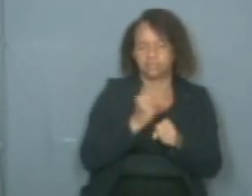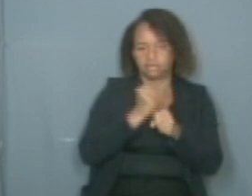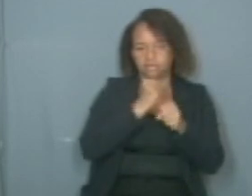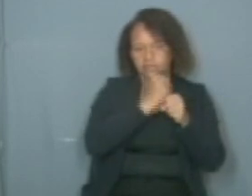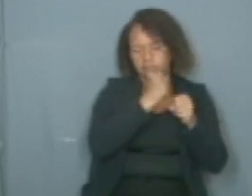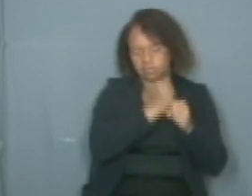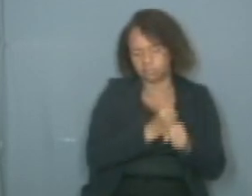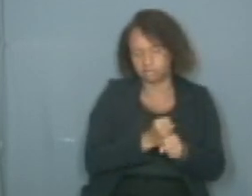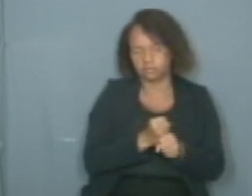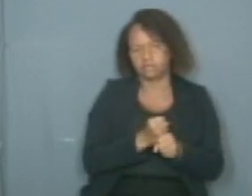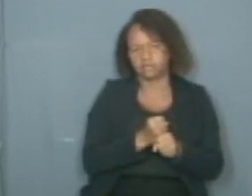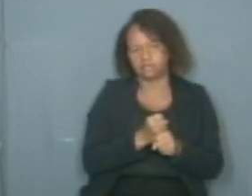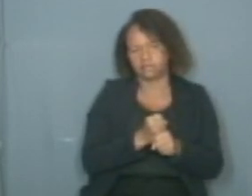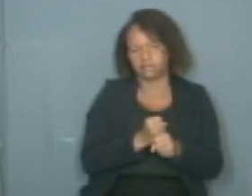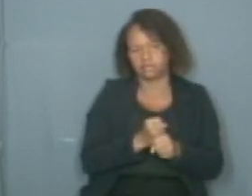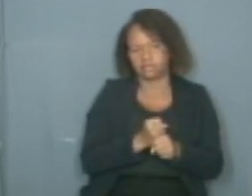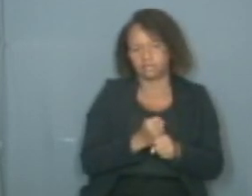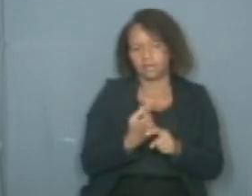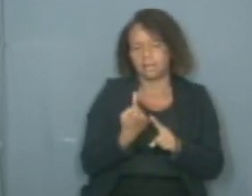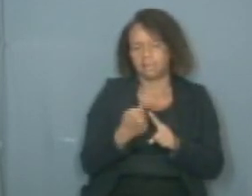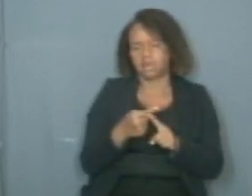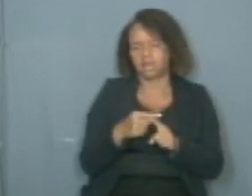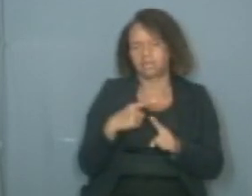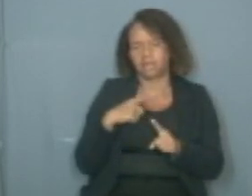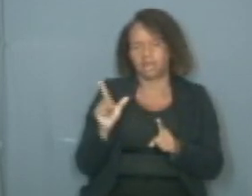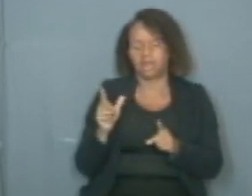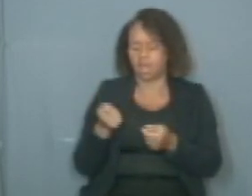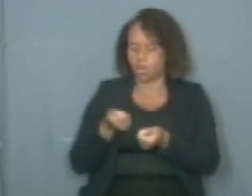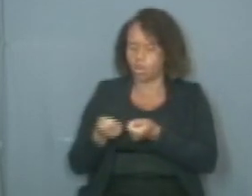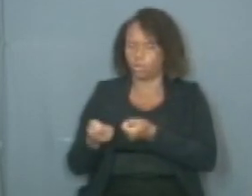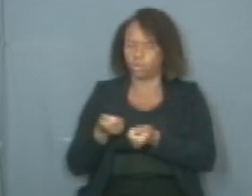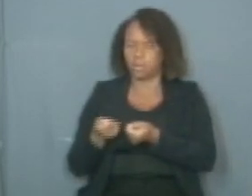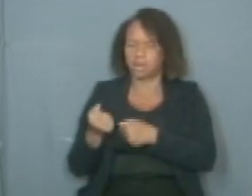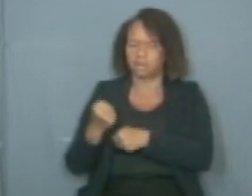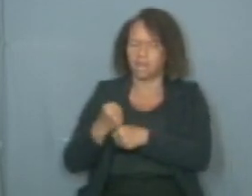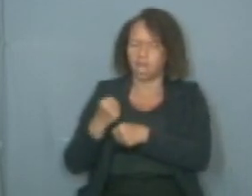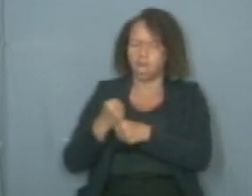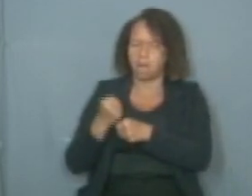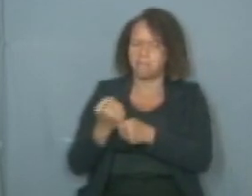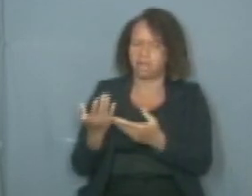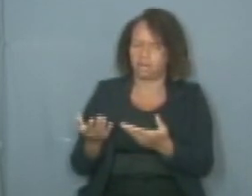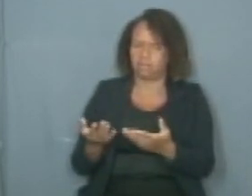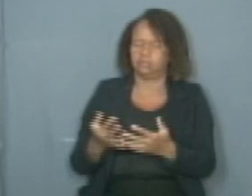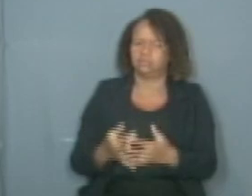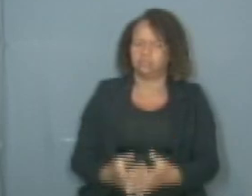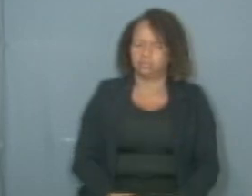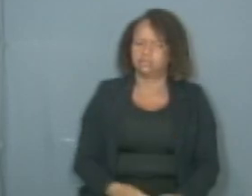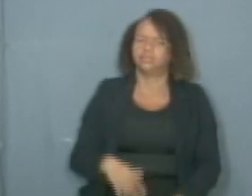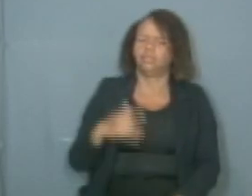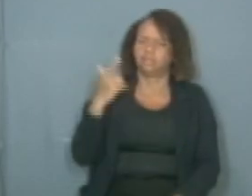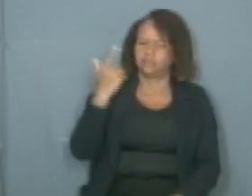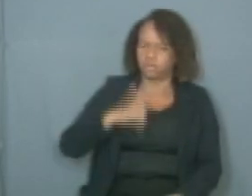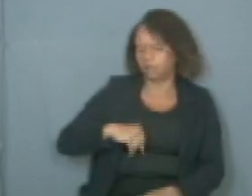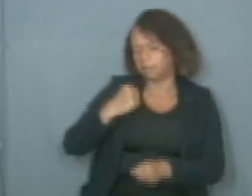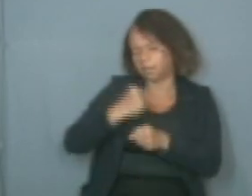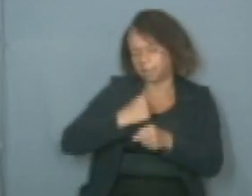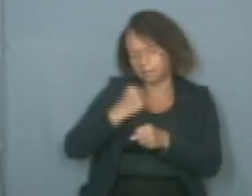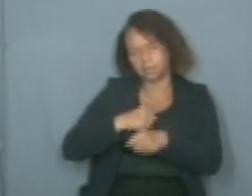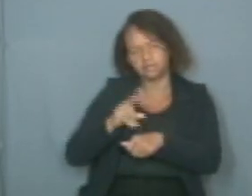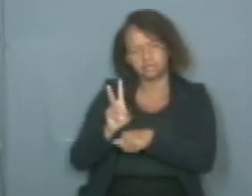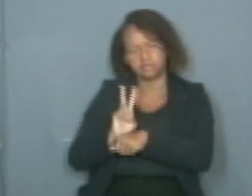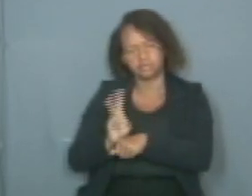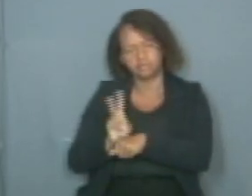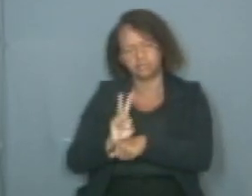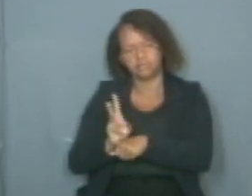inacabada, porque também tem a parte econômica da obra não acabada. É mais uma obra para a gente